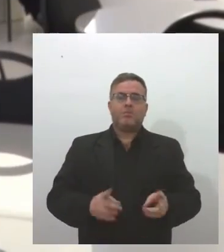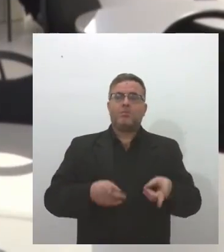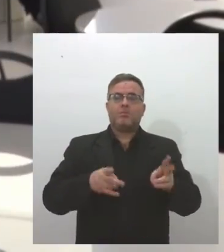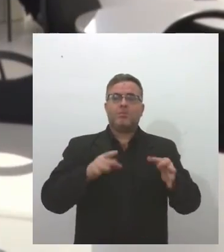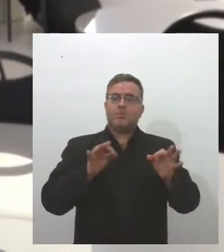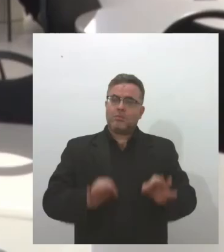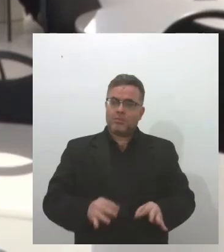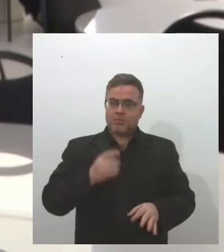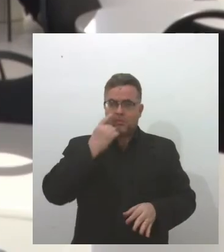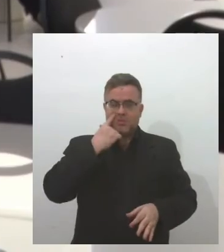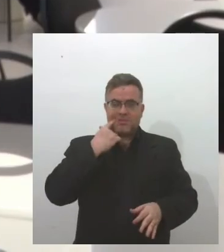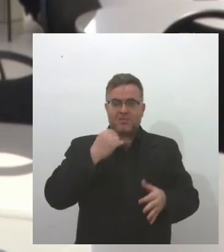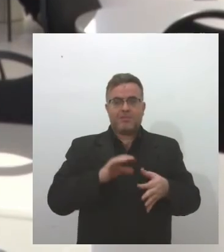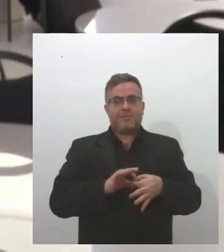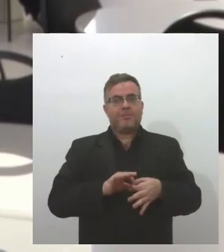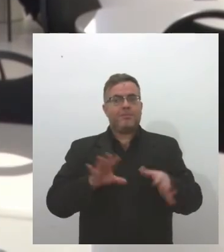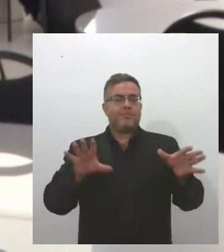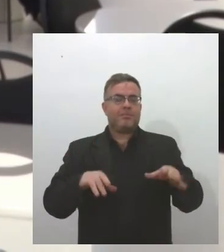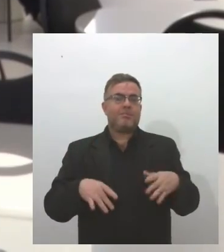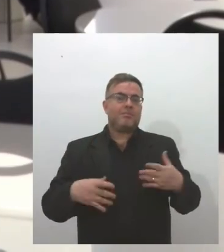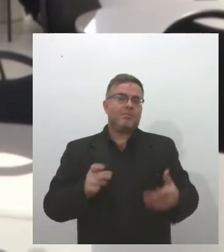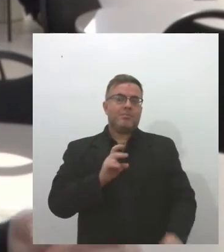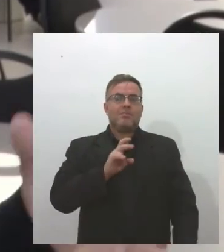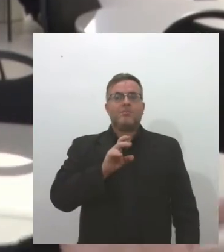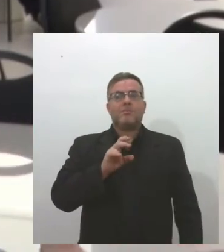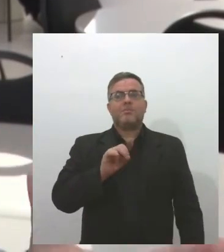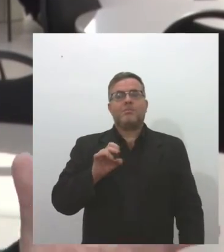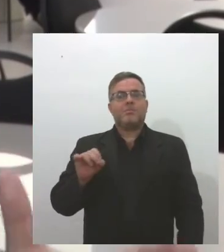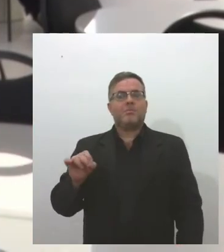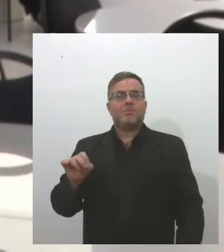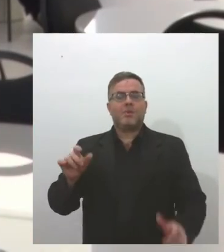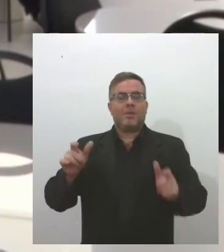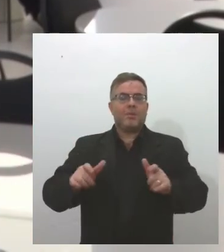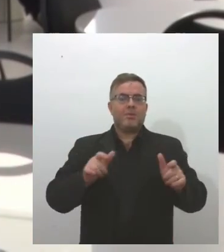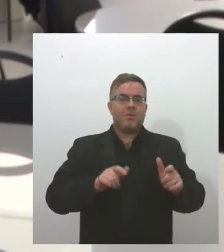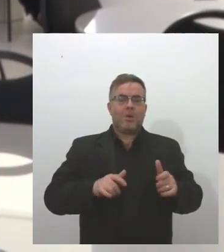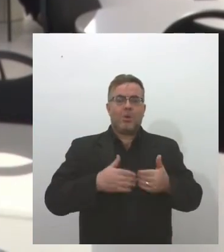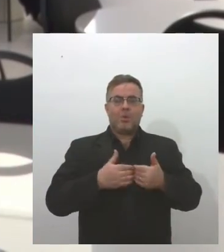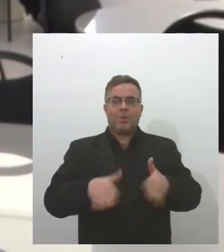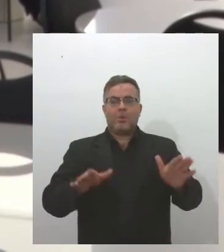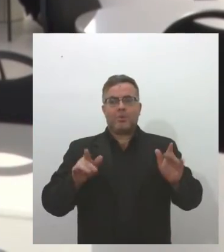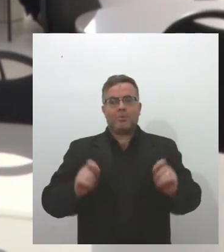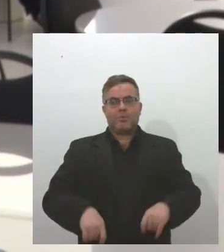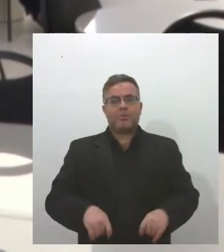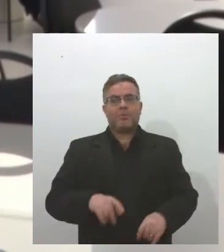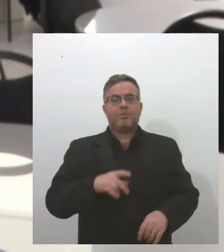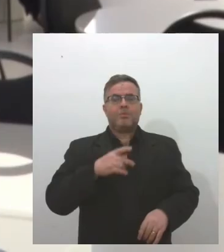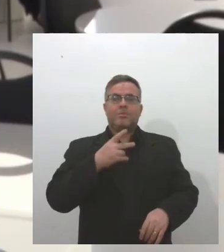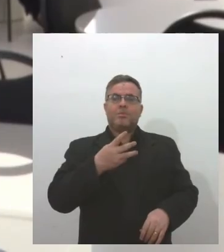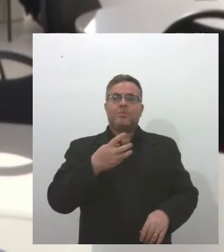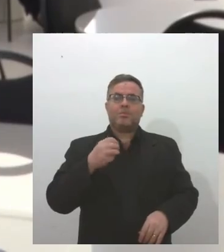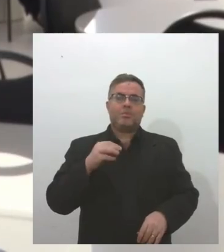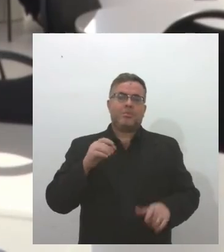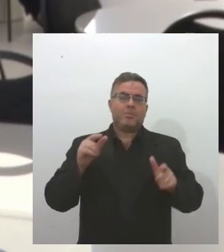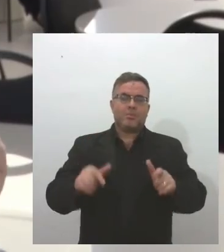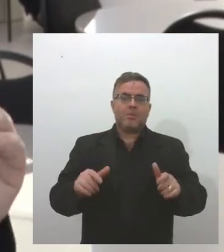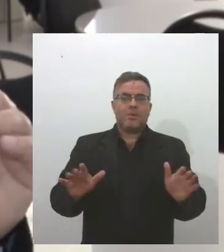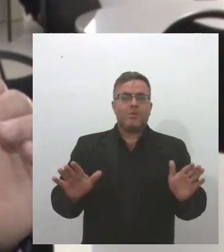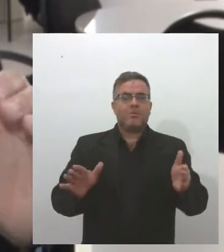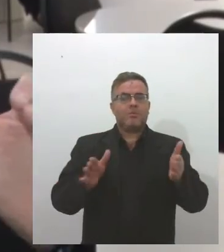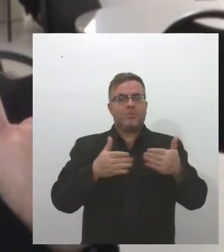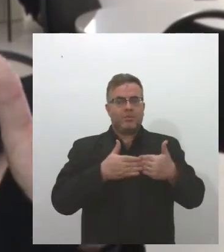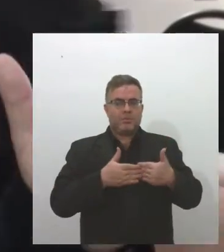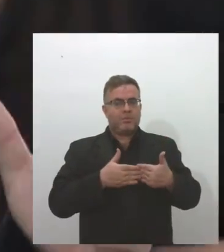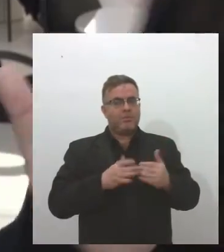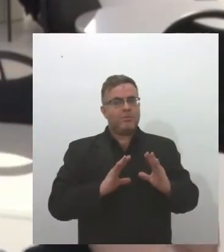e autorizada de 500 pessoas em locais abertos e 300 em locais fechados. Obviamente que os